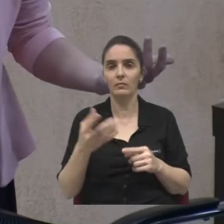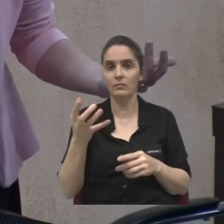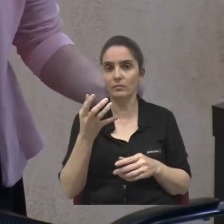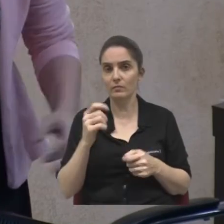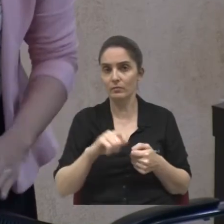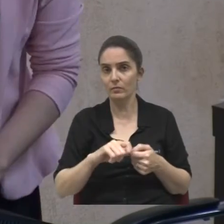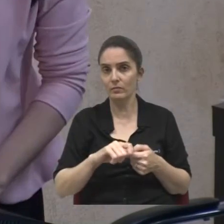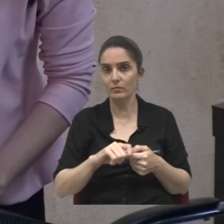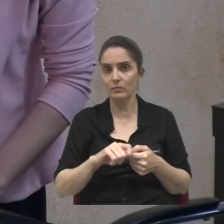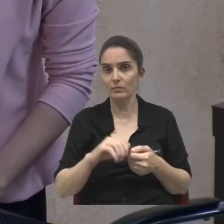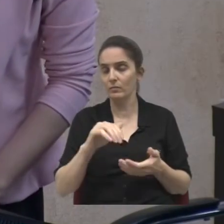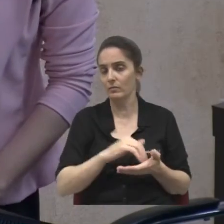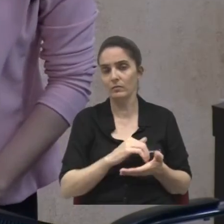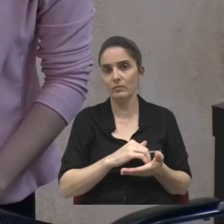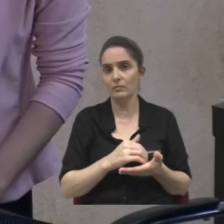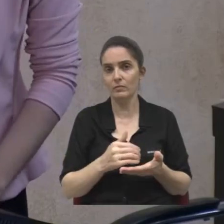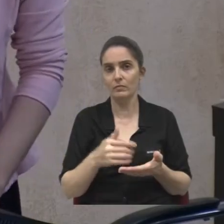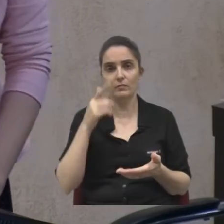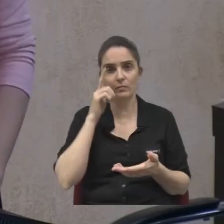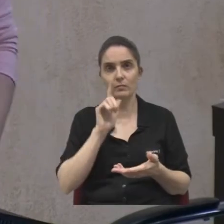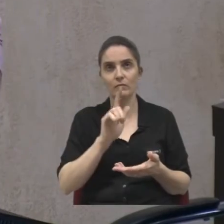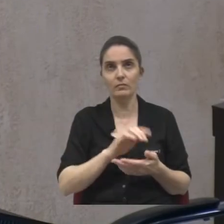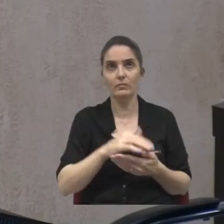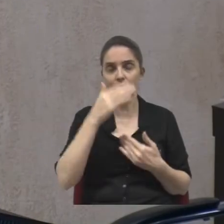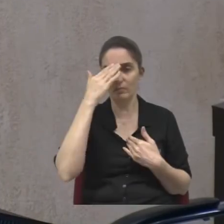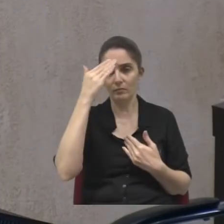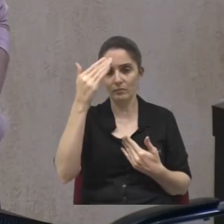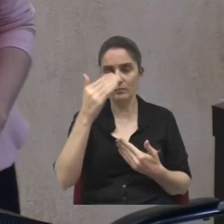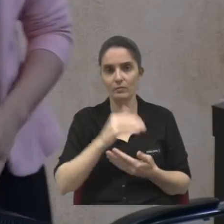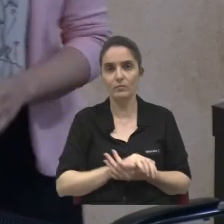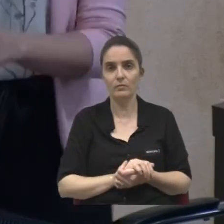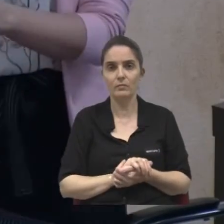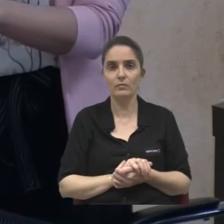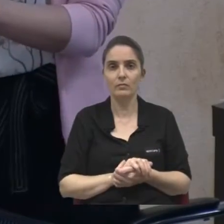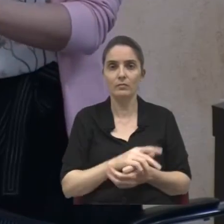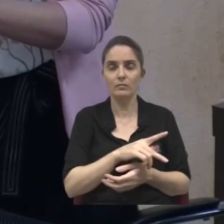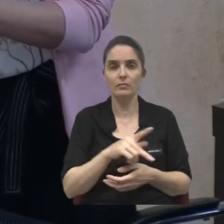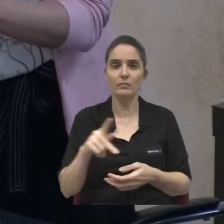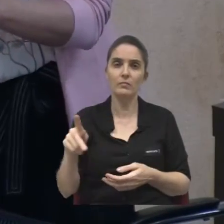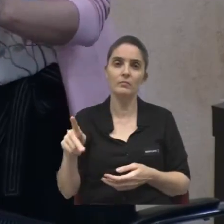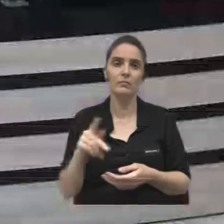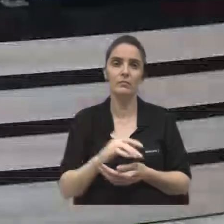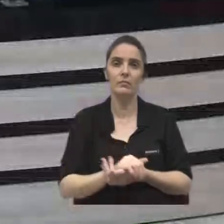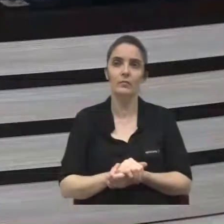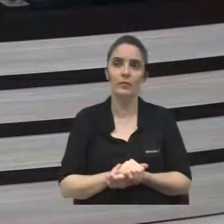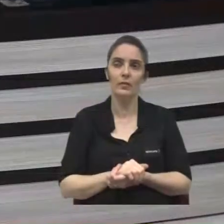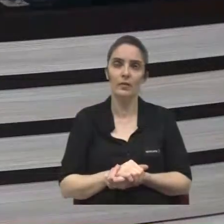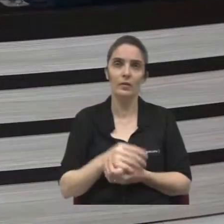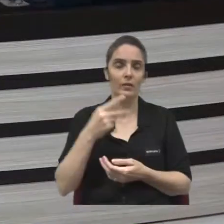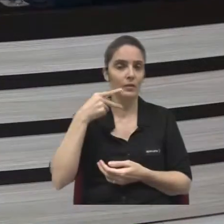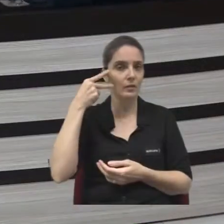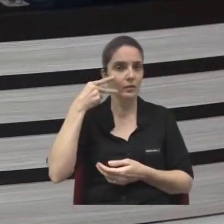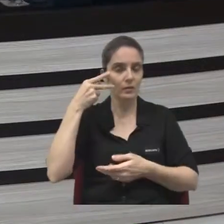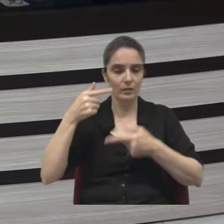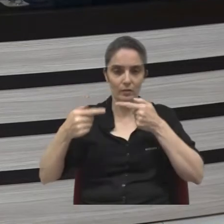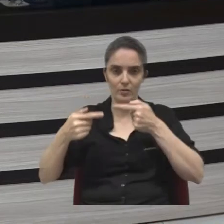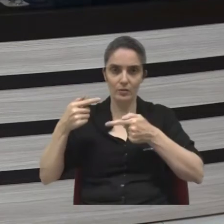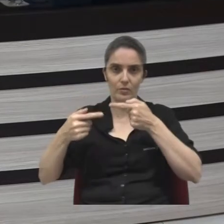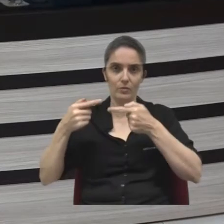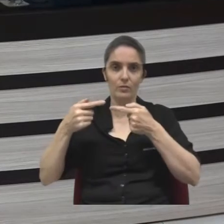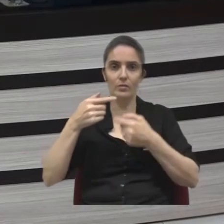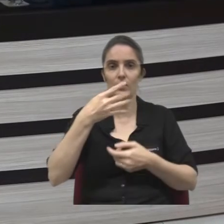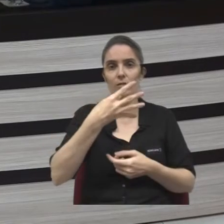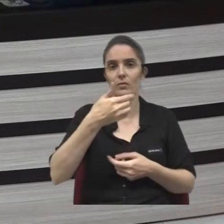não consegue. Então, agradeço aí a tolerância, presidente. Mais algum vereador deseja discutir o requerimento 410? Eu